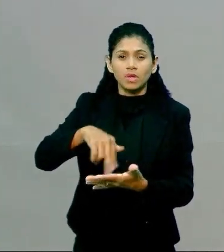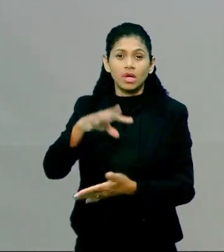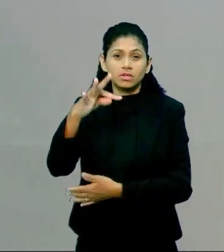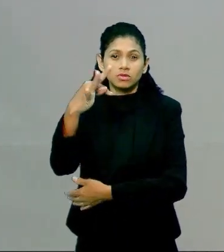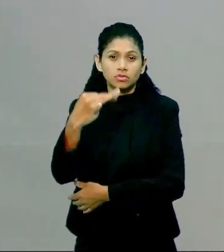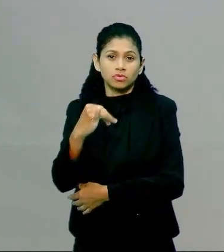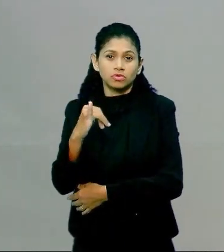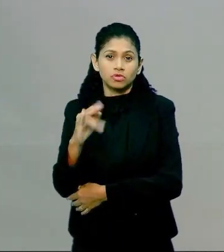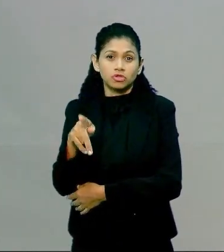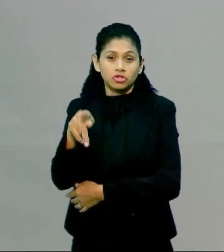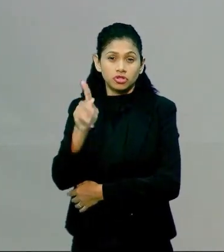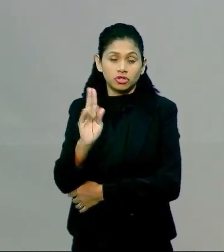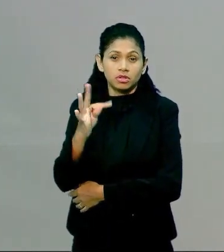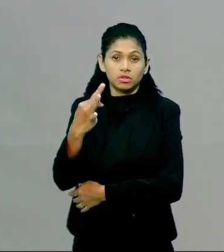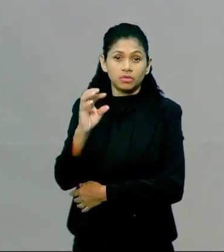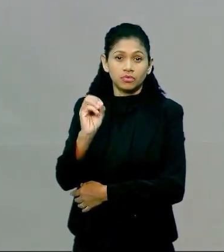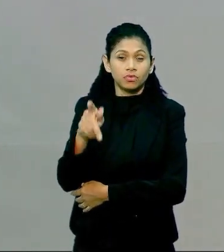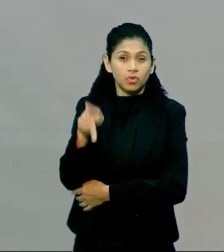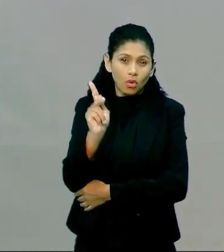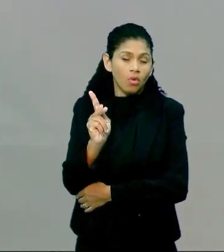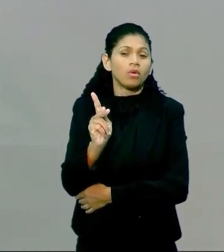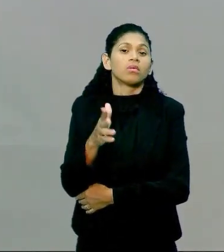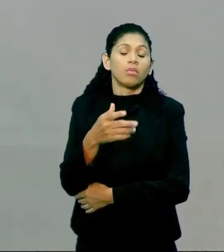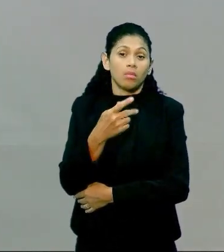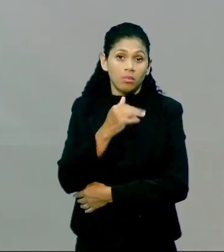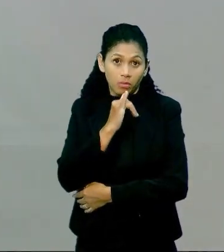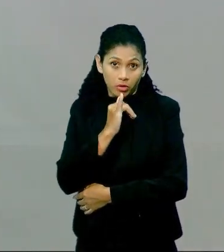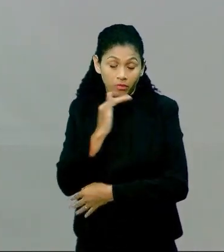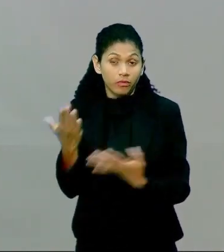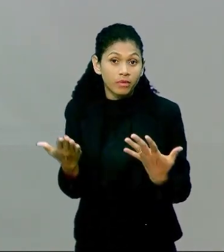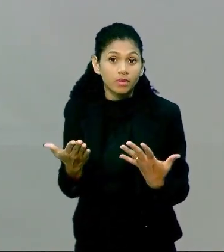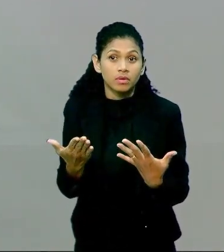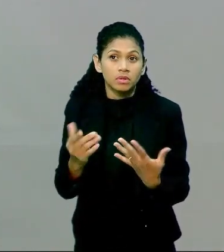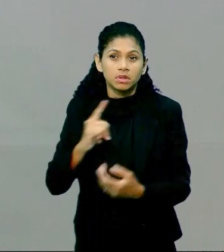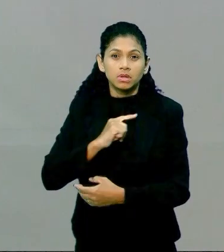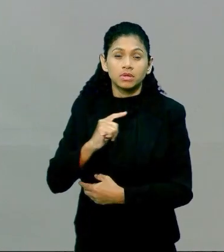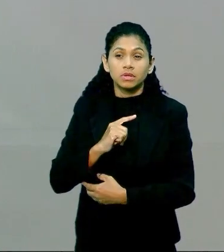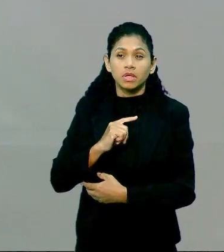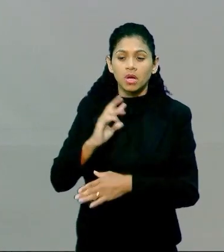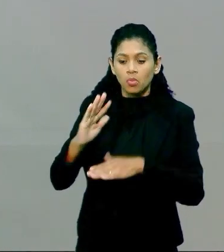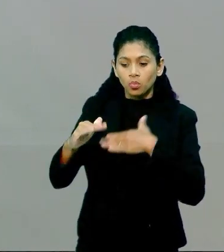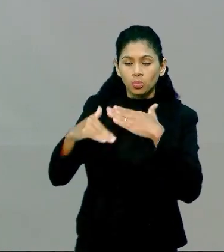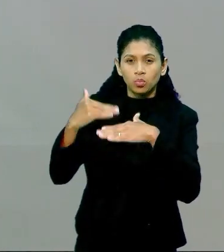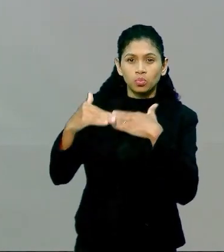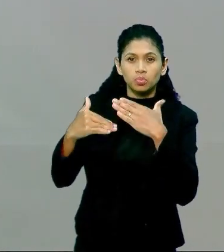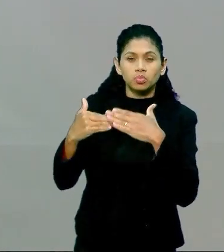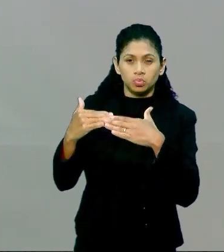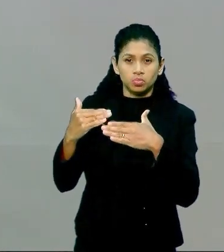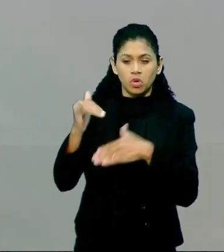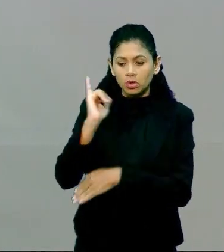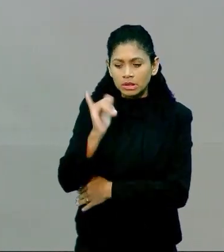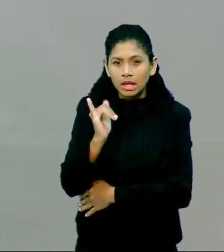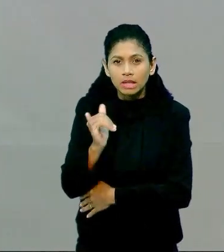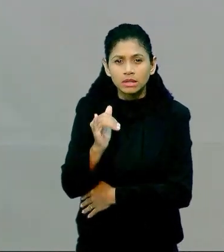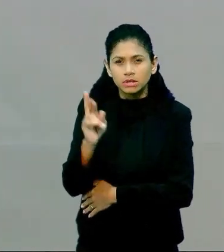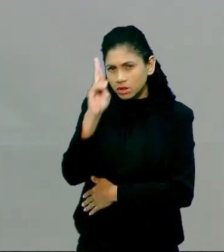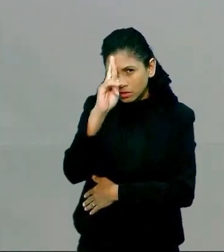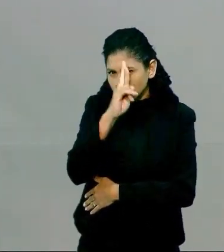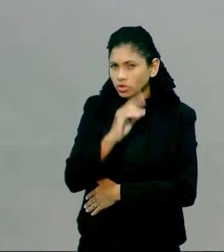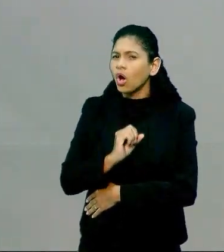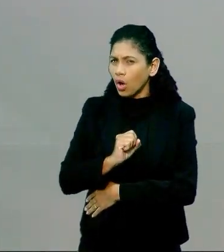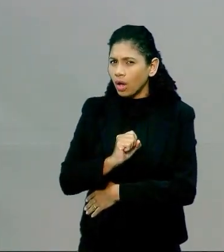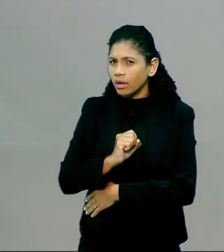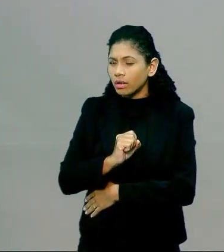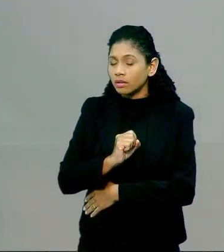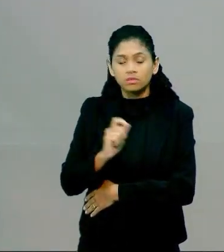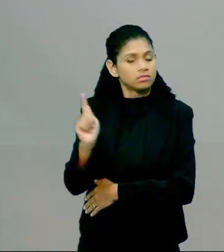as famosinhas dancinhas de TikTok, elas têm uma concepção de construção, uma narrativa histórica? Não, ela